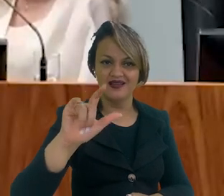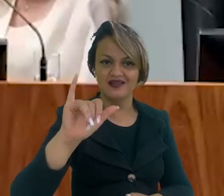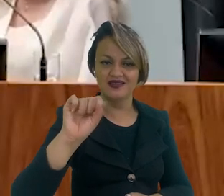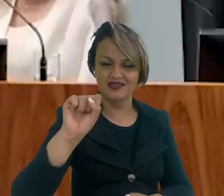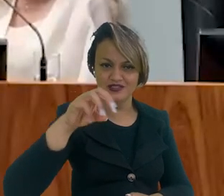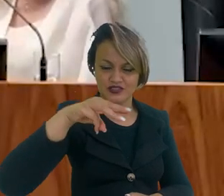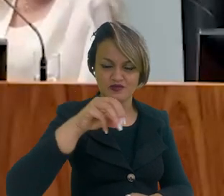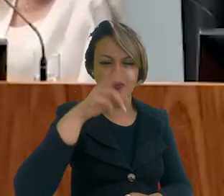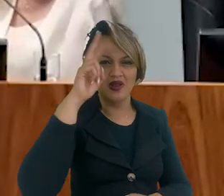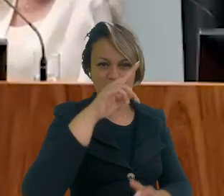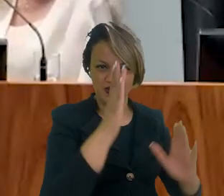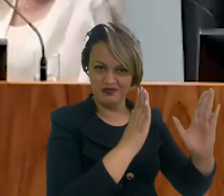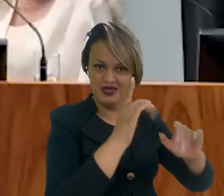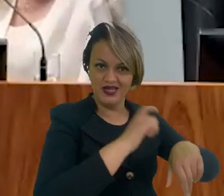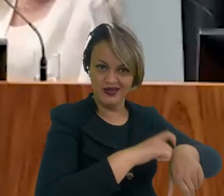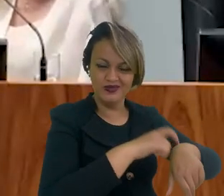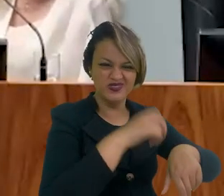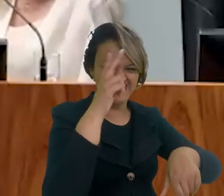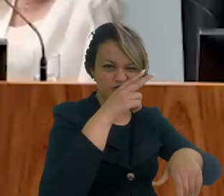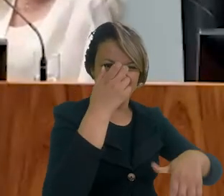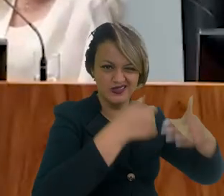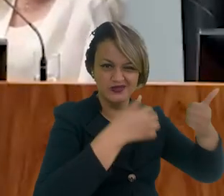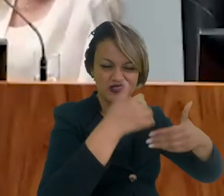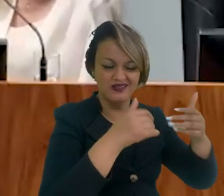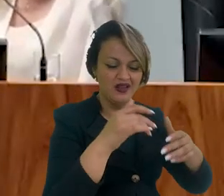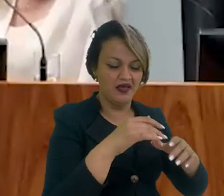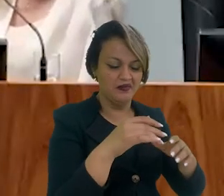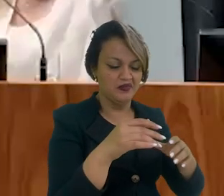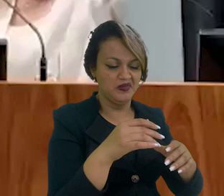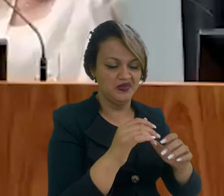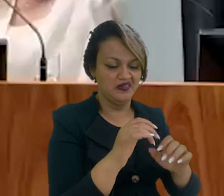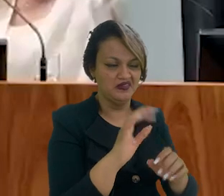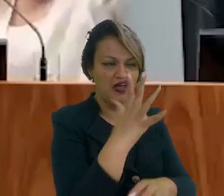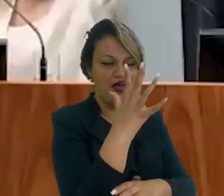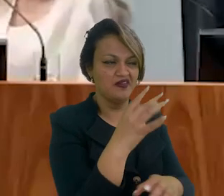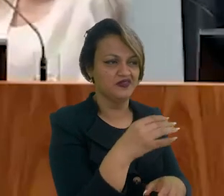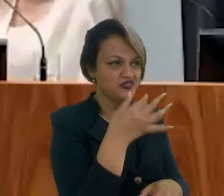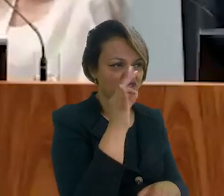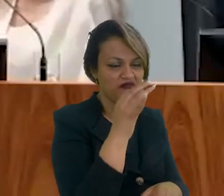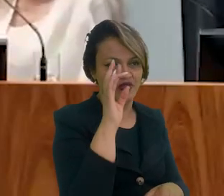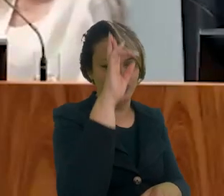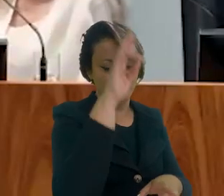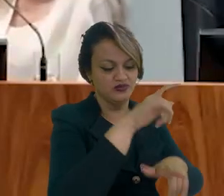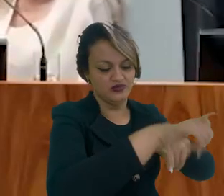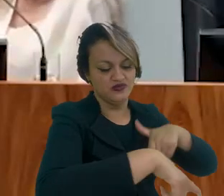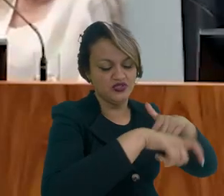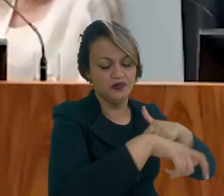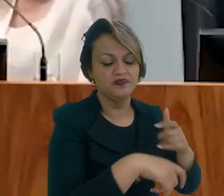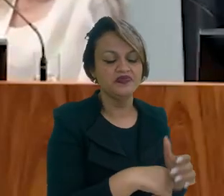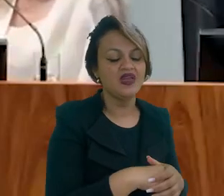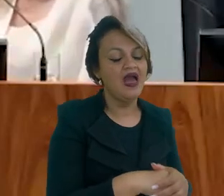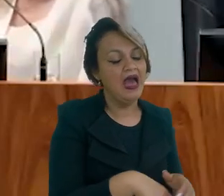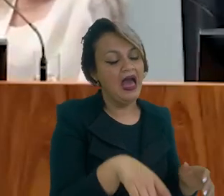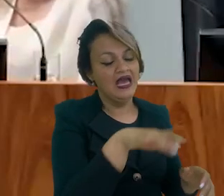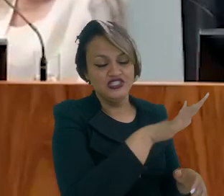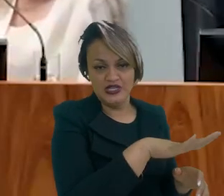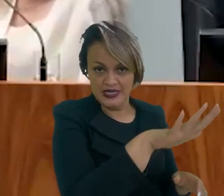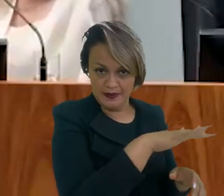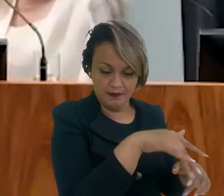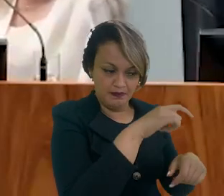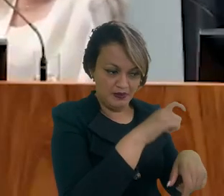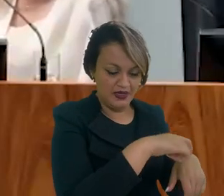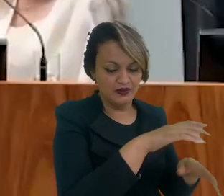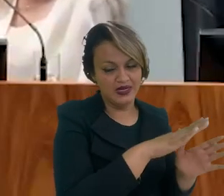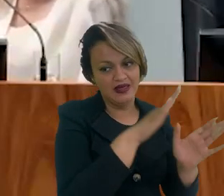Maior especialistas brasileiros em sucessões sabemos disso a obra dele sobre sucessões é espetacular